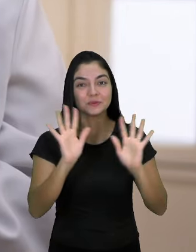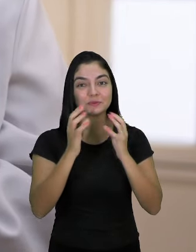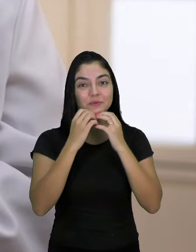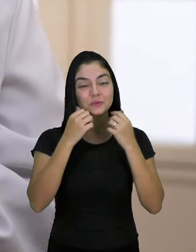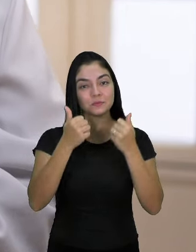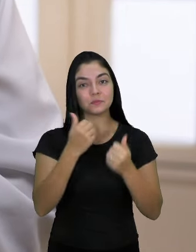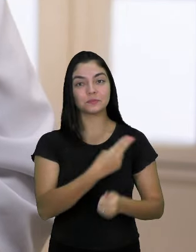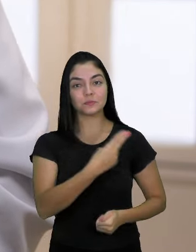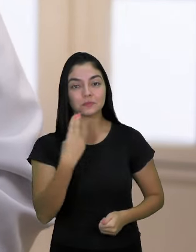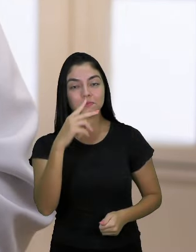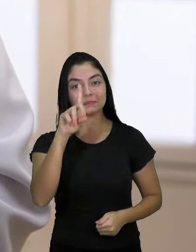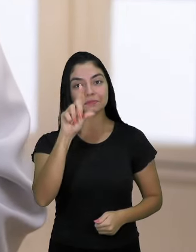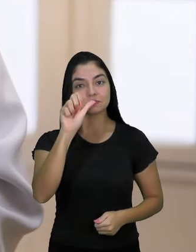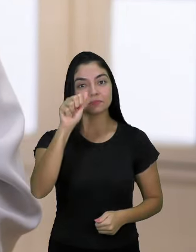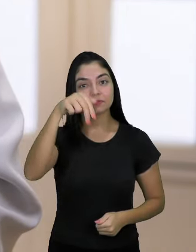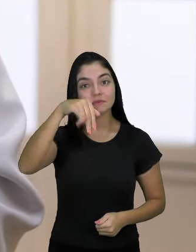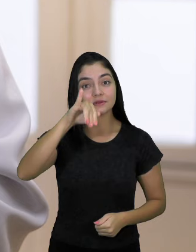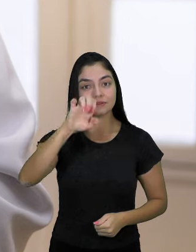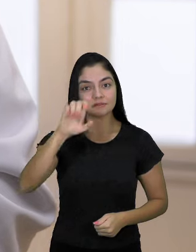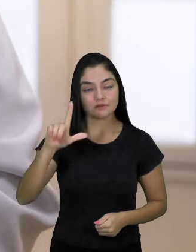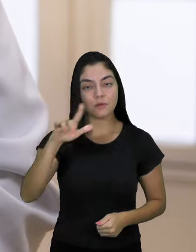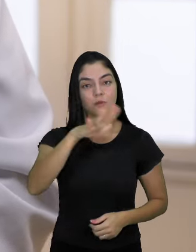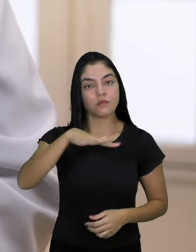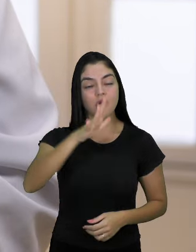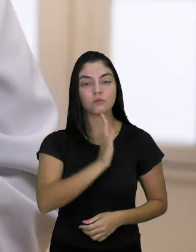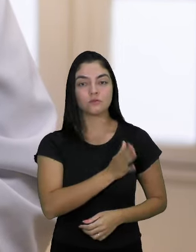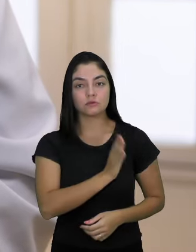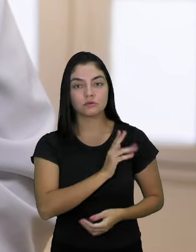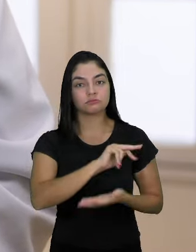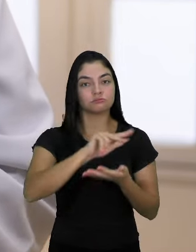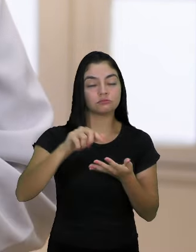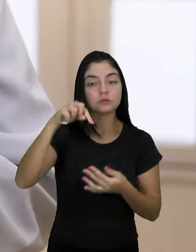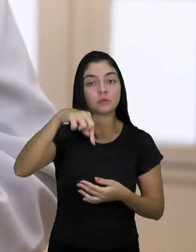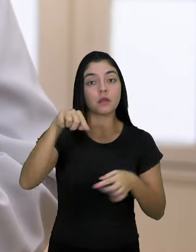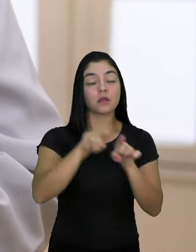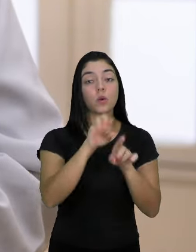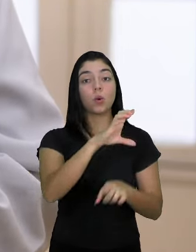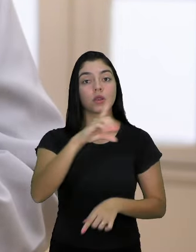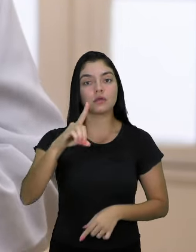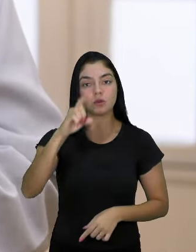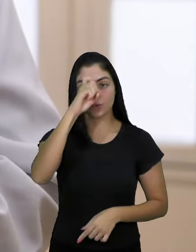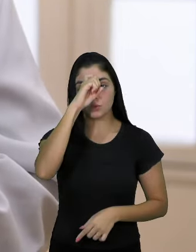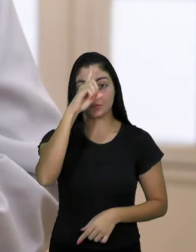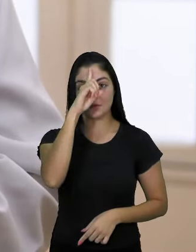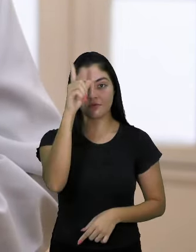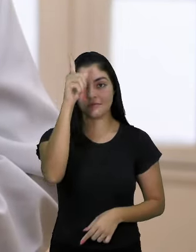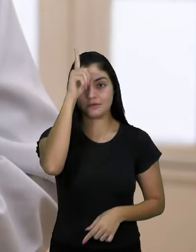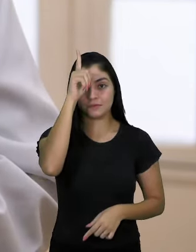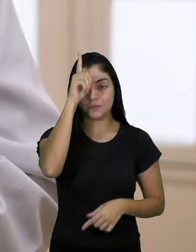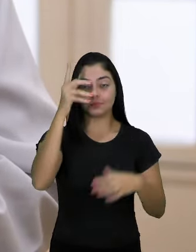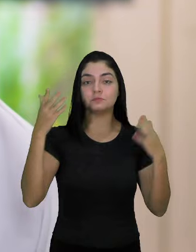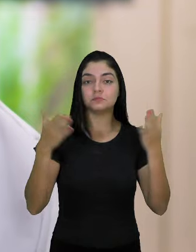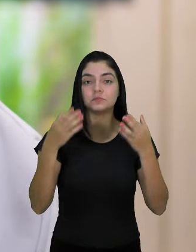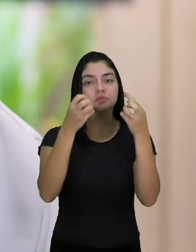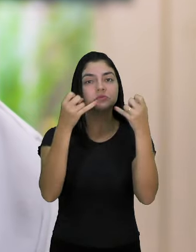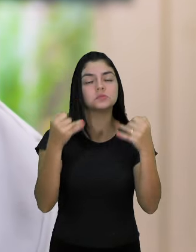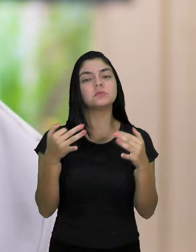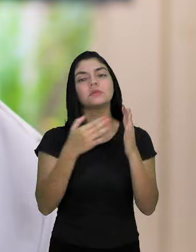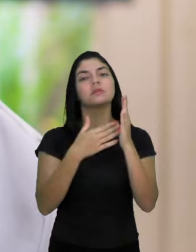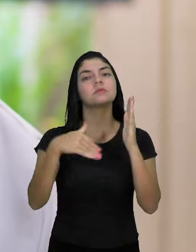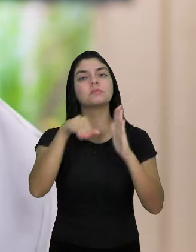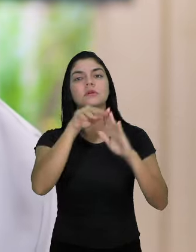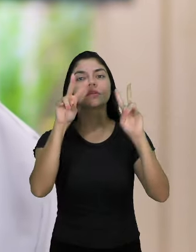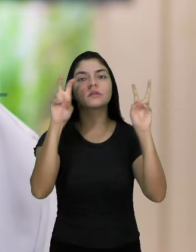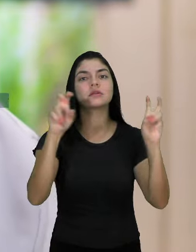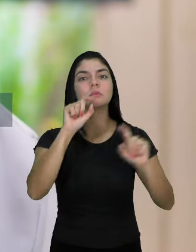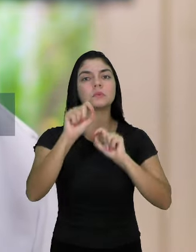pessoal, eu sou o Dr. Daniel Marotta, cardiologista, coordenador do pronto atendimento do Hospital Alemão Oswaldo Cruz. Hoje vou lhe